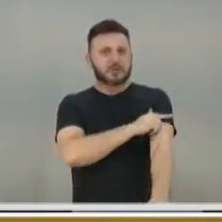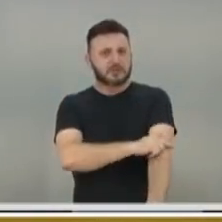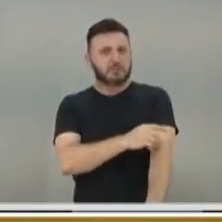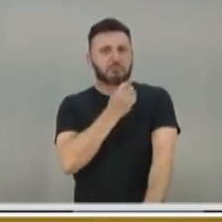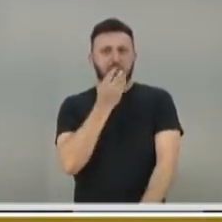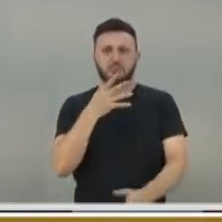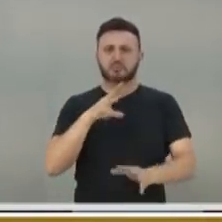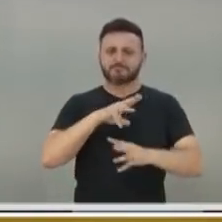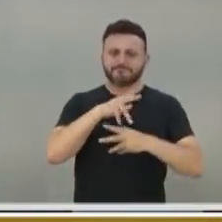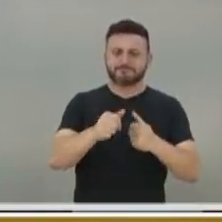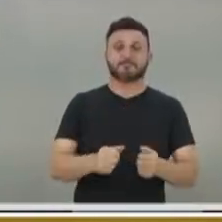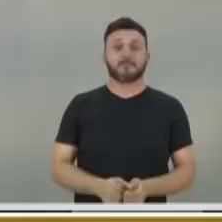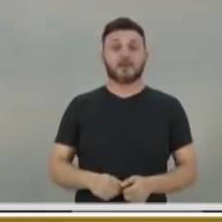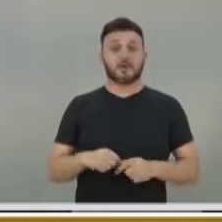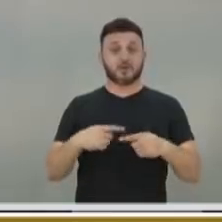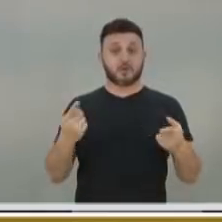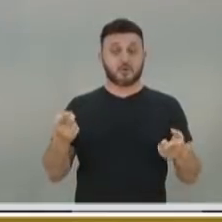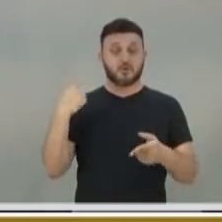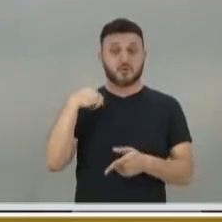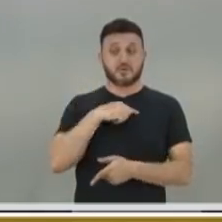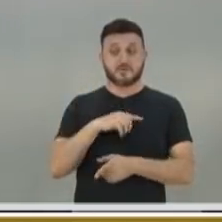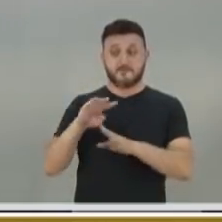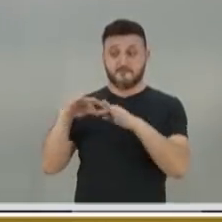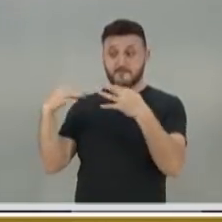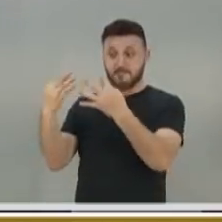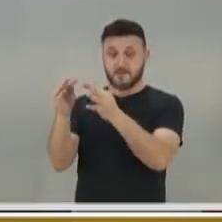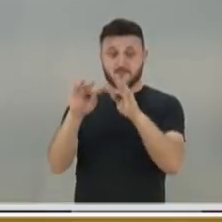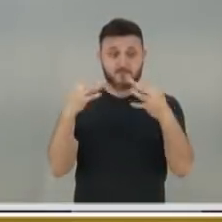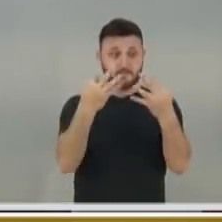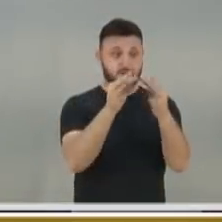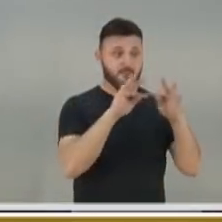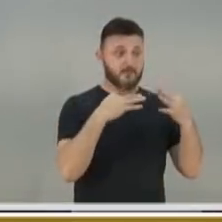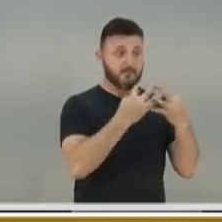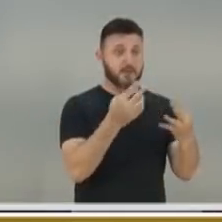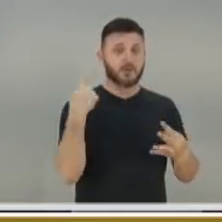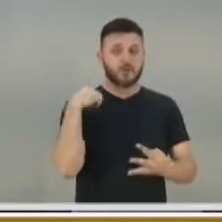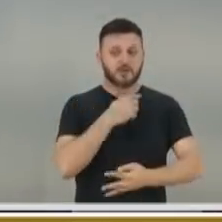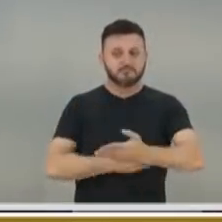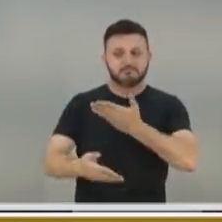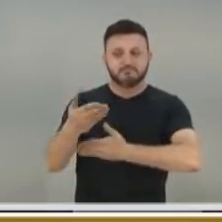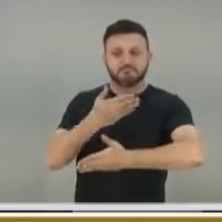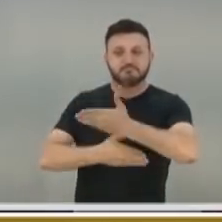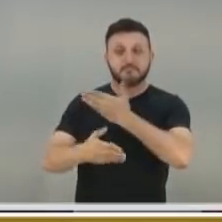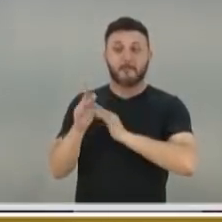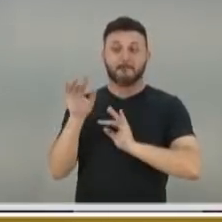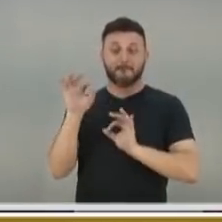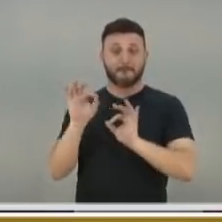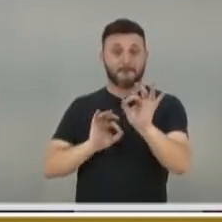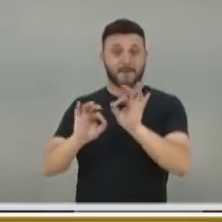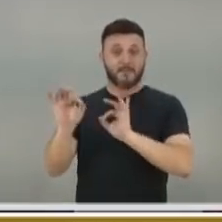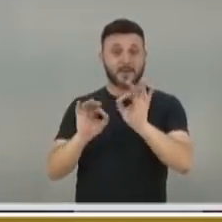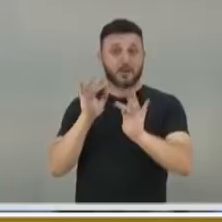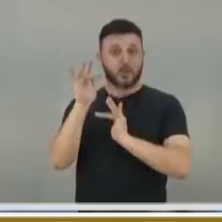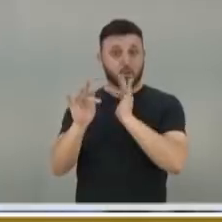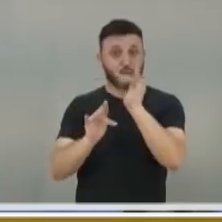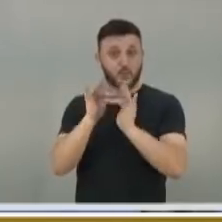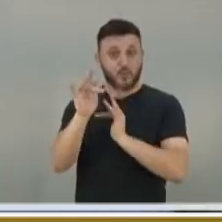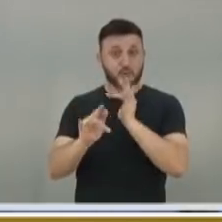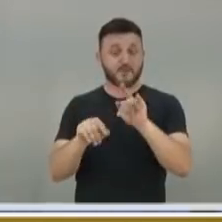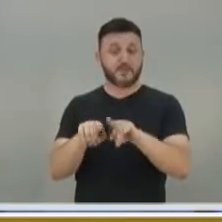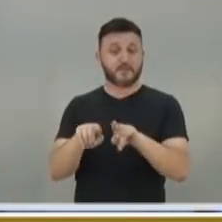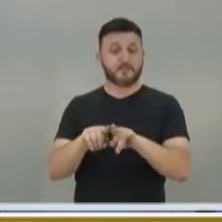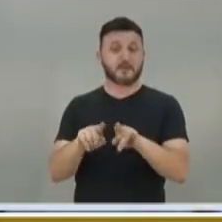forma. Aprendemos com estes casais e durante o serviço, preparando noivos para o sacramento do matrimônio e acompanhando